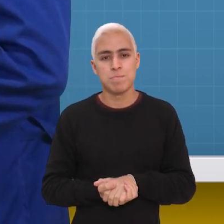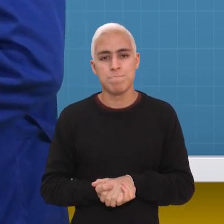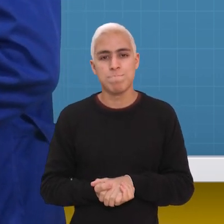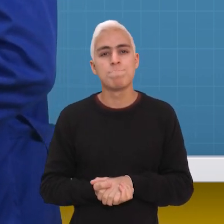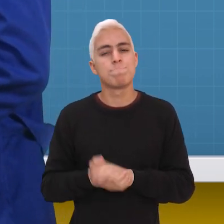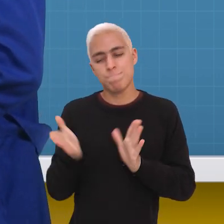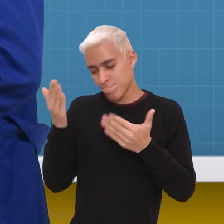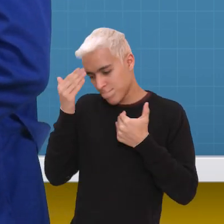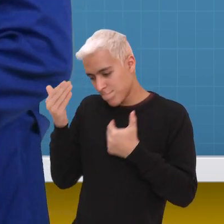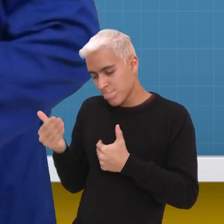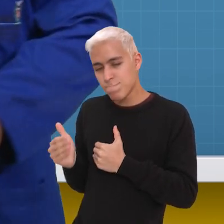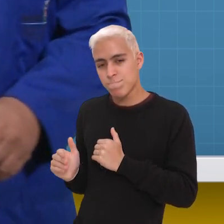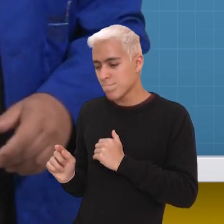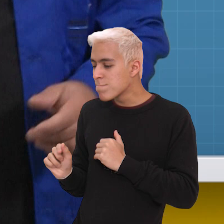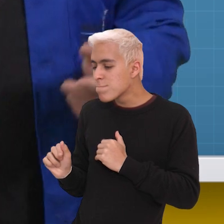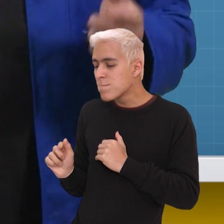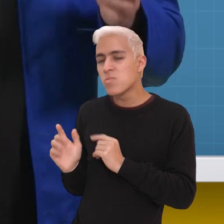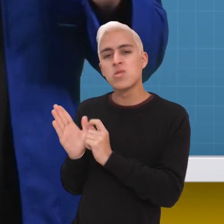Isso. Obrigado.